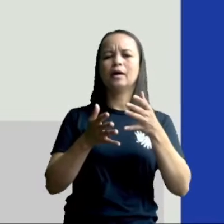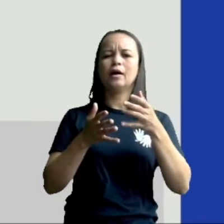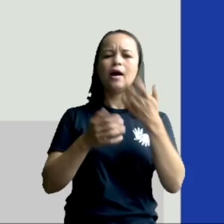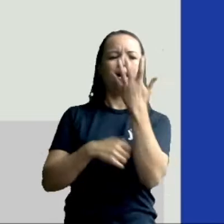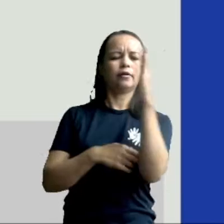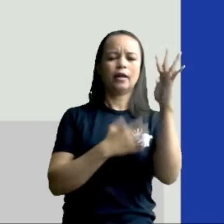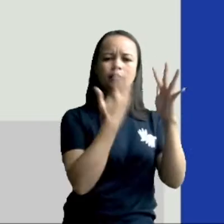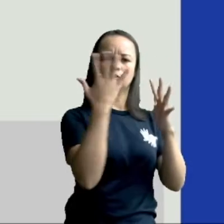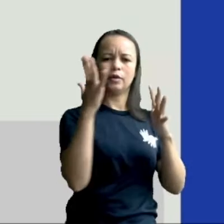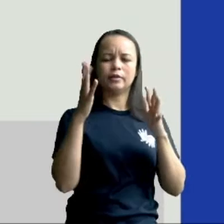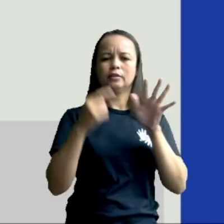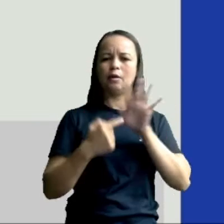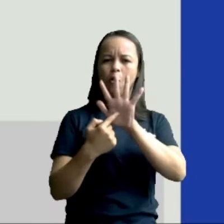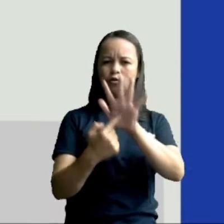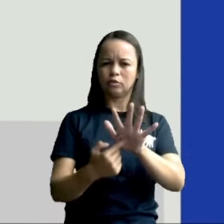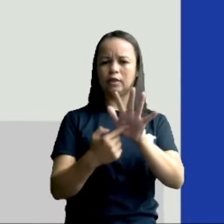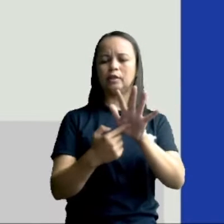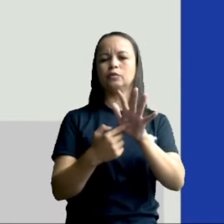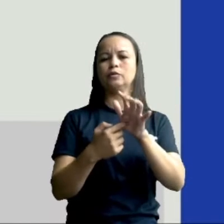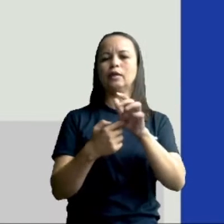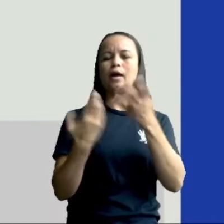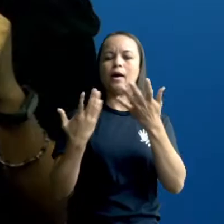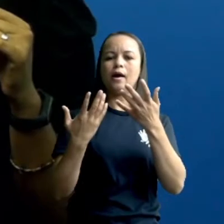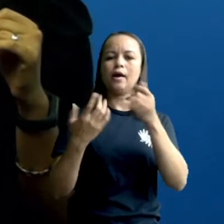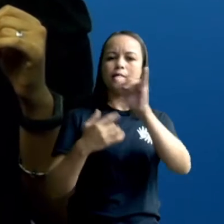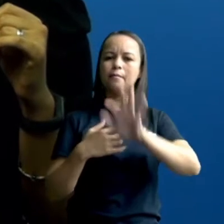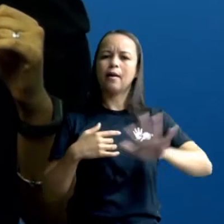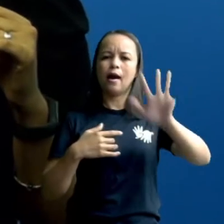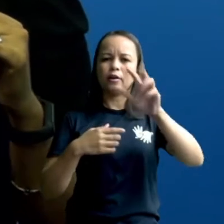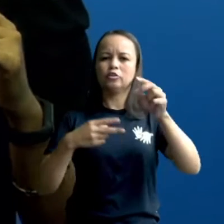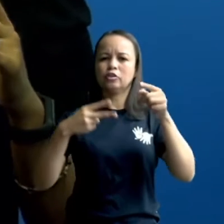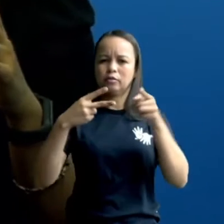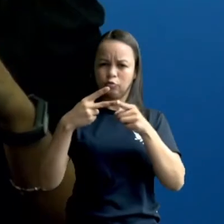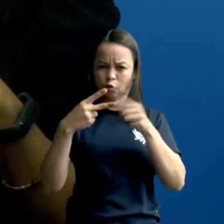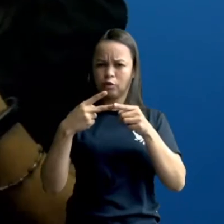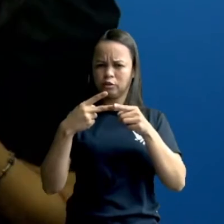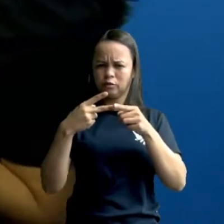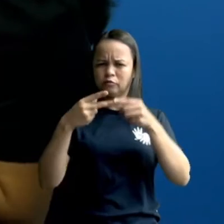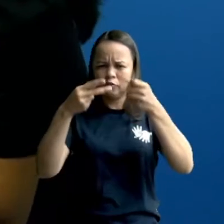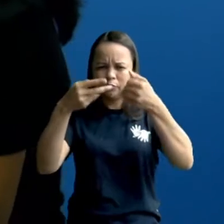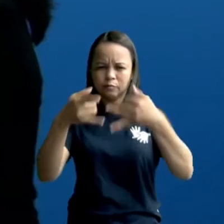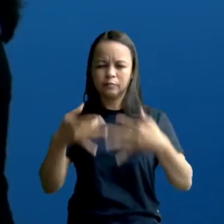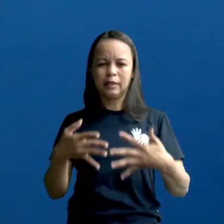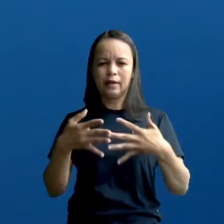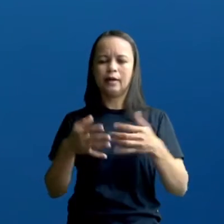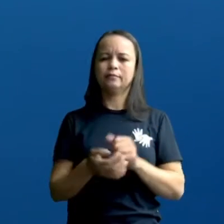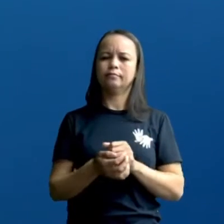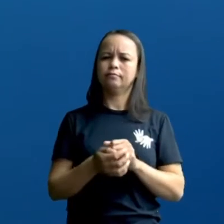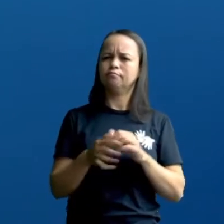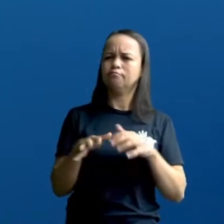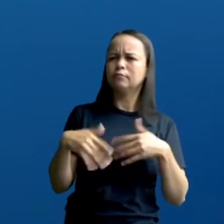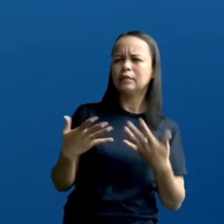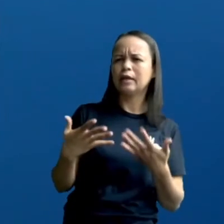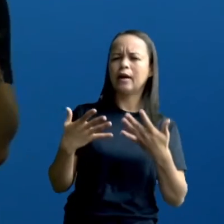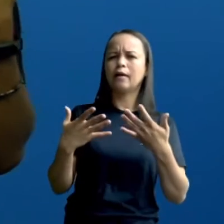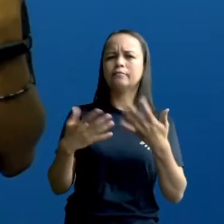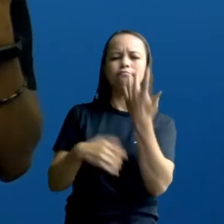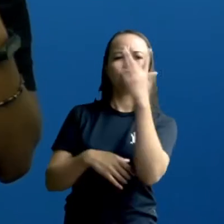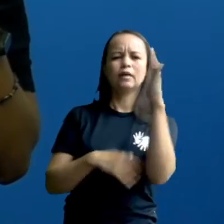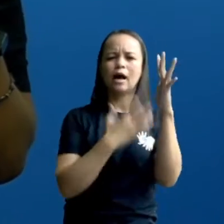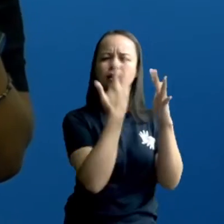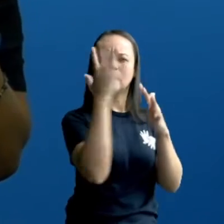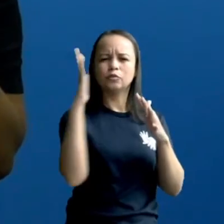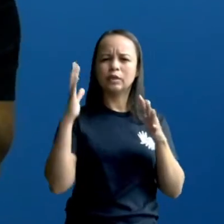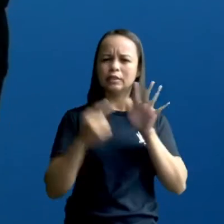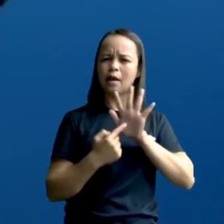elementos mostrados na imagem 2? Vamos explicar isso? Será que a natureza ela está presente